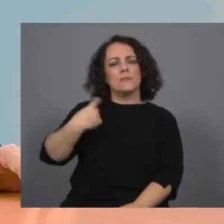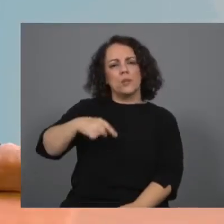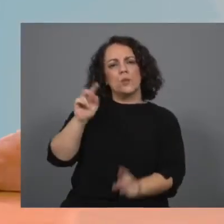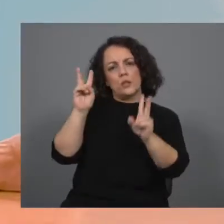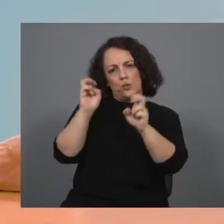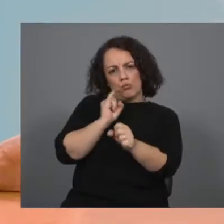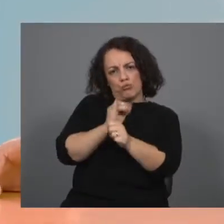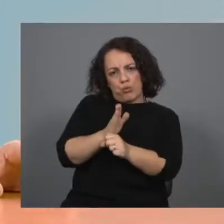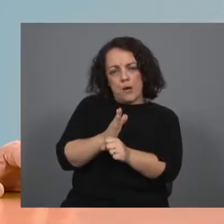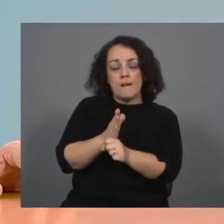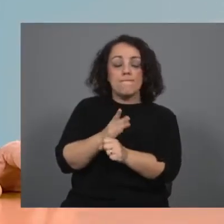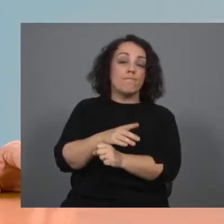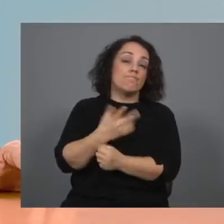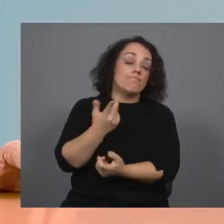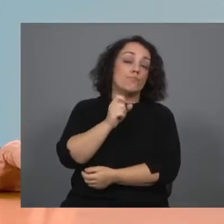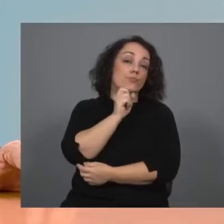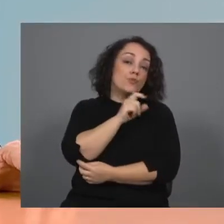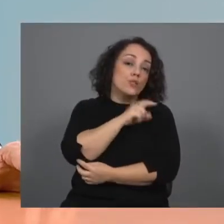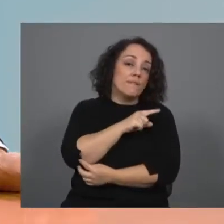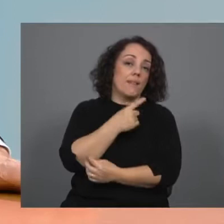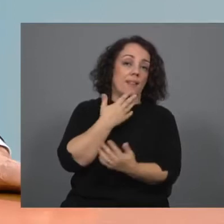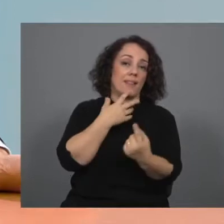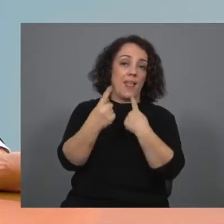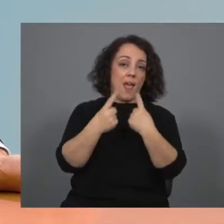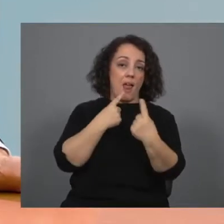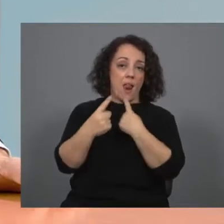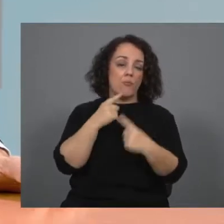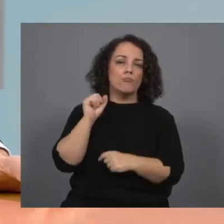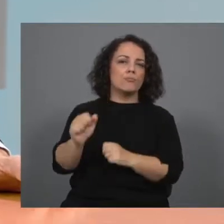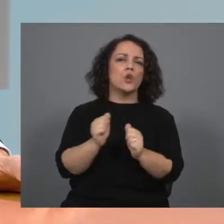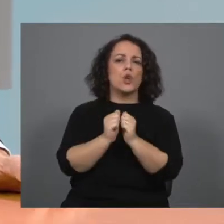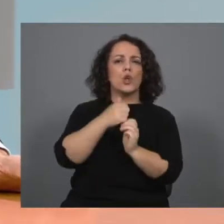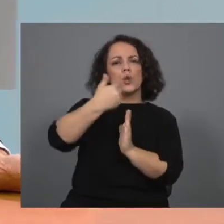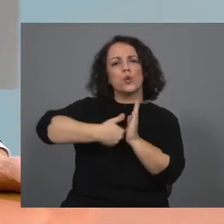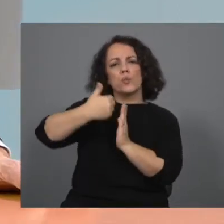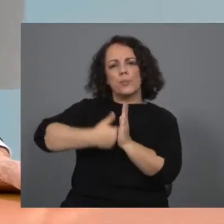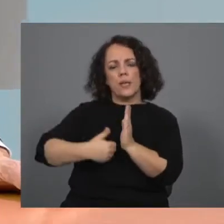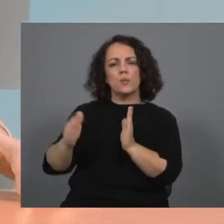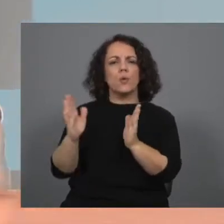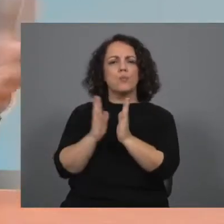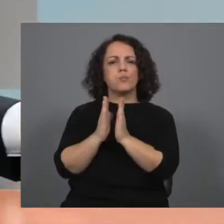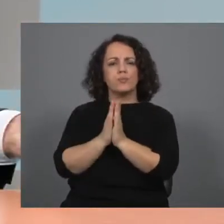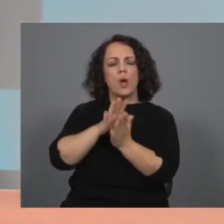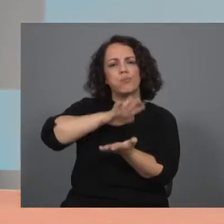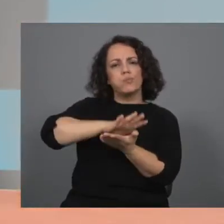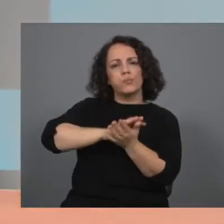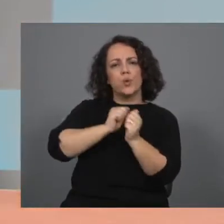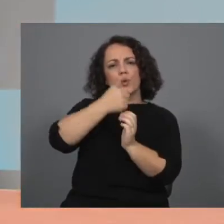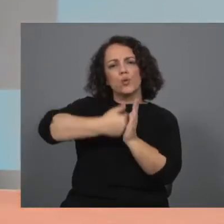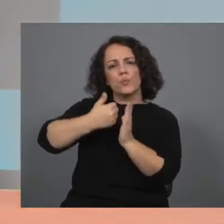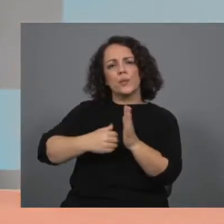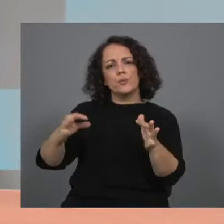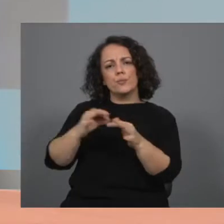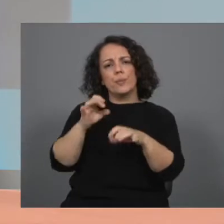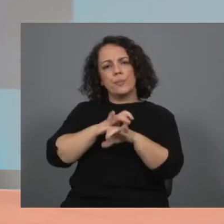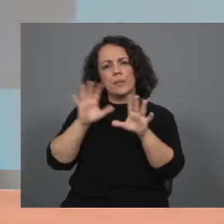assunto, uma outra possibilidade de diálogo, que é a partir dos documentos que a Conferência Episcopal publicou no contexto da pandemia, seja o